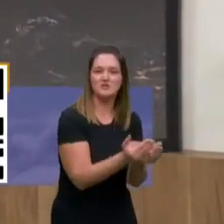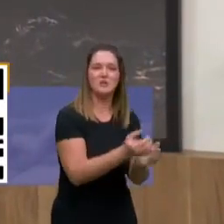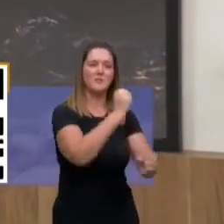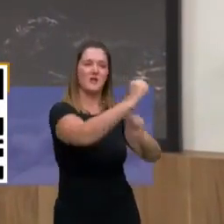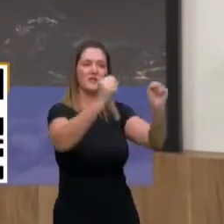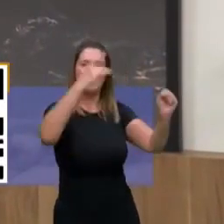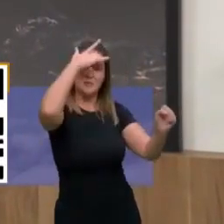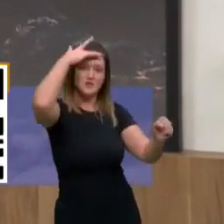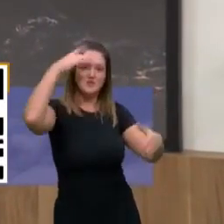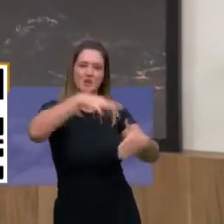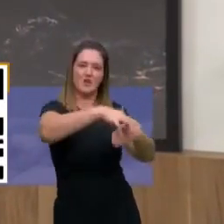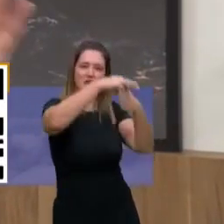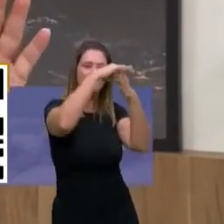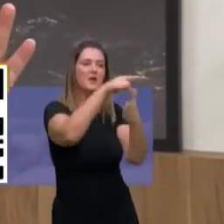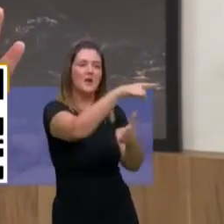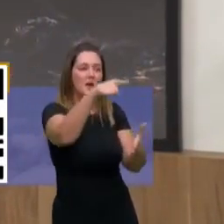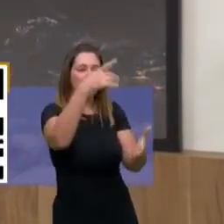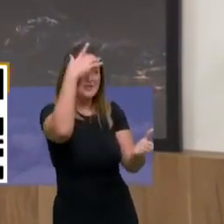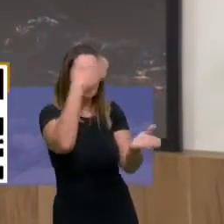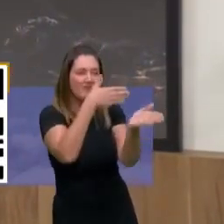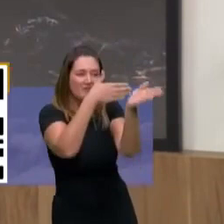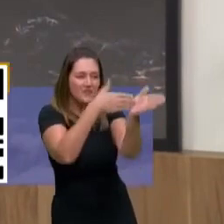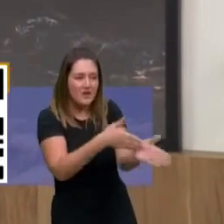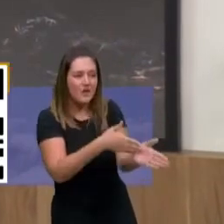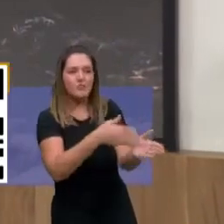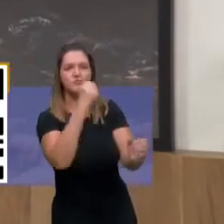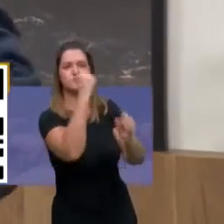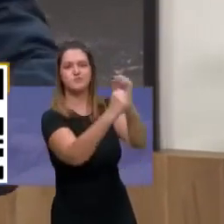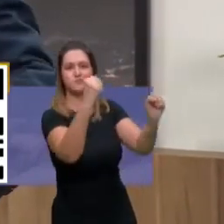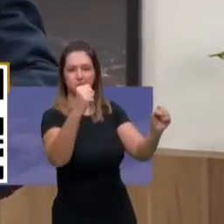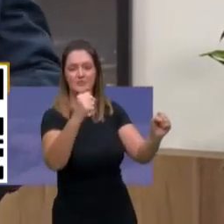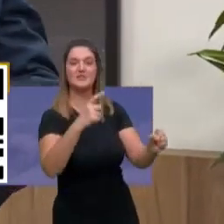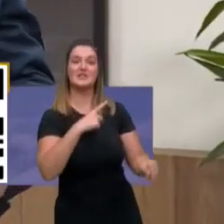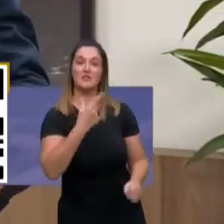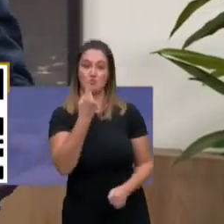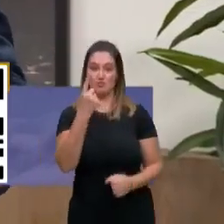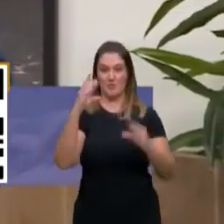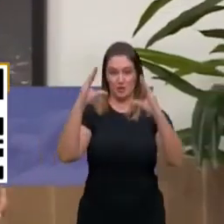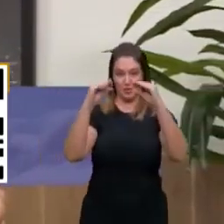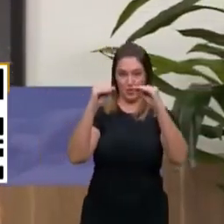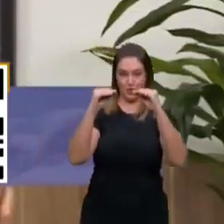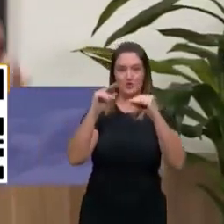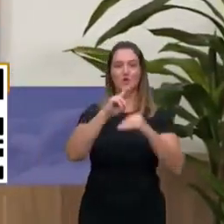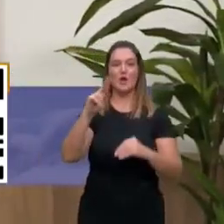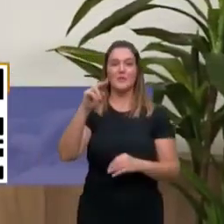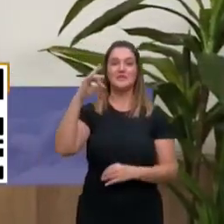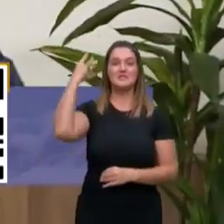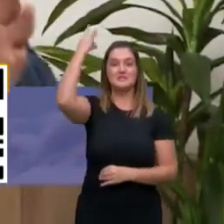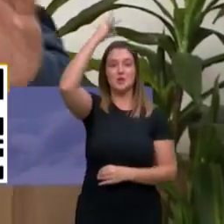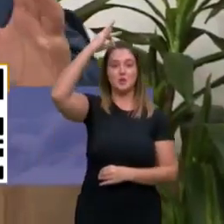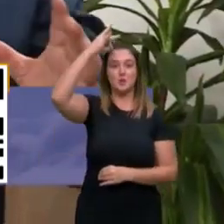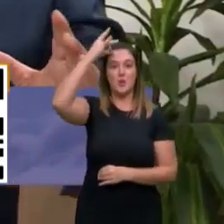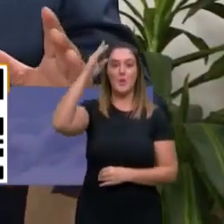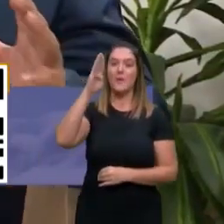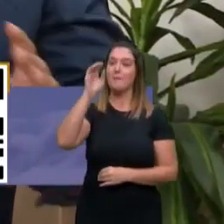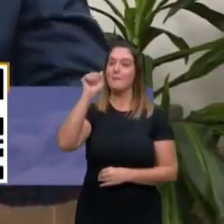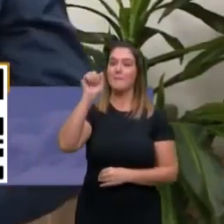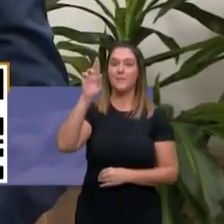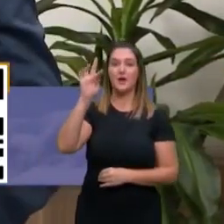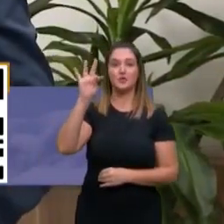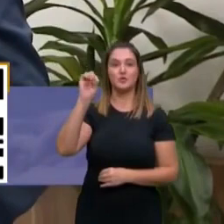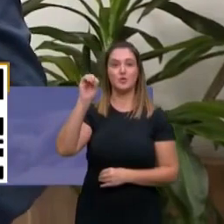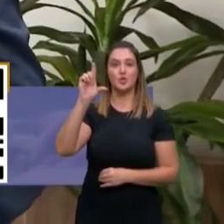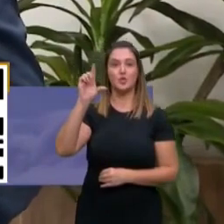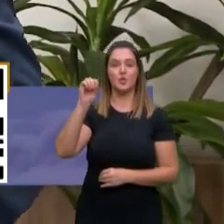líderes, fizeram uma coisa horrenda. Somente numa noite, na noite de São Bartolomeu, mais de 70 mil cristãos